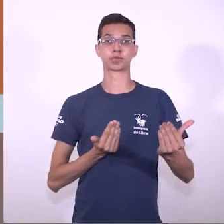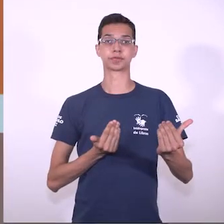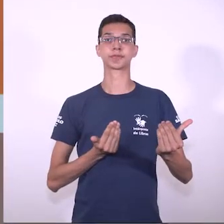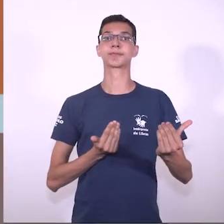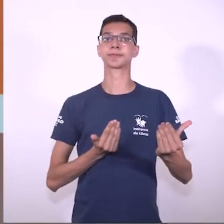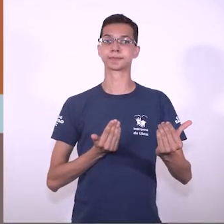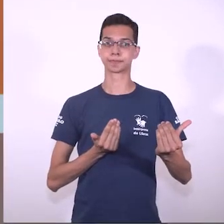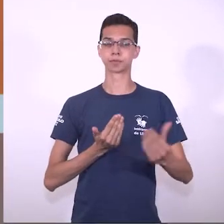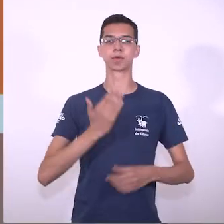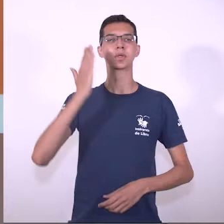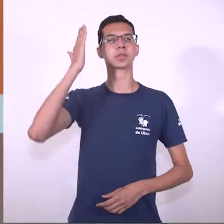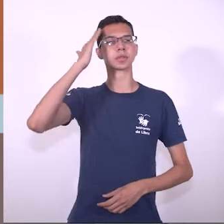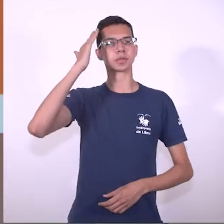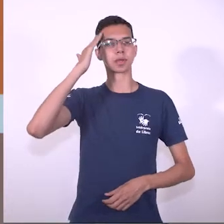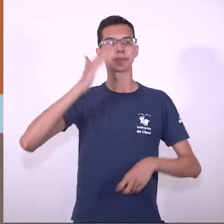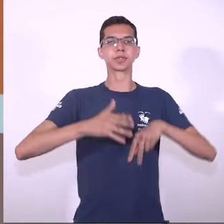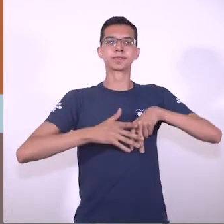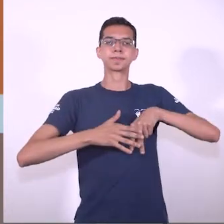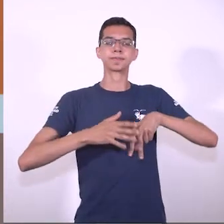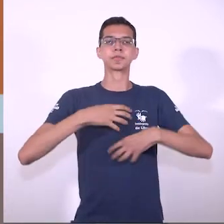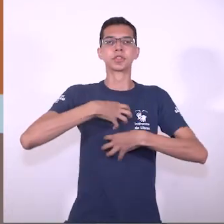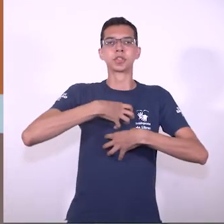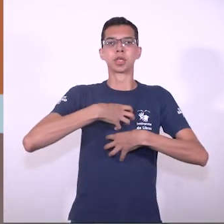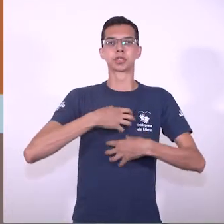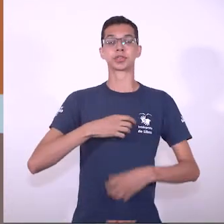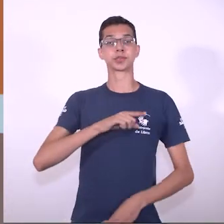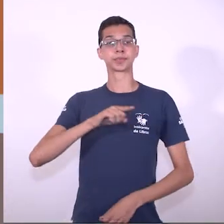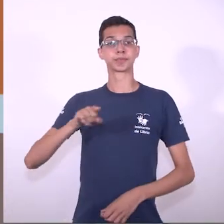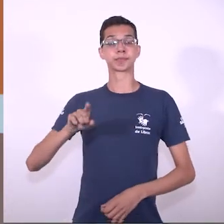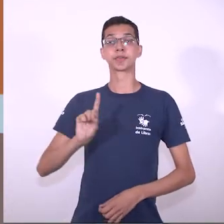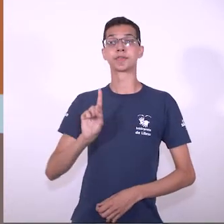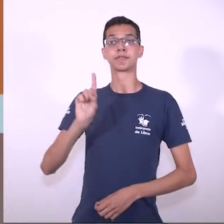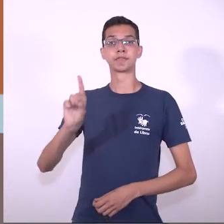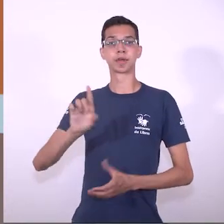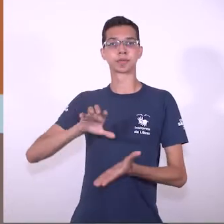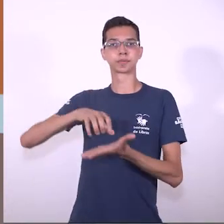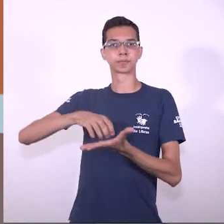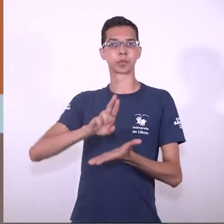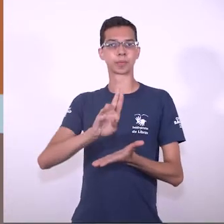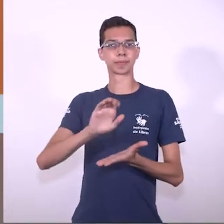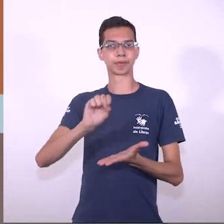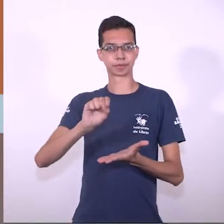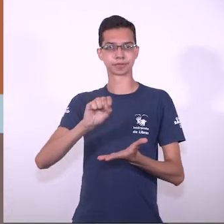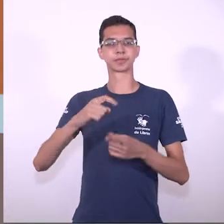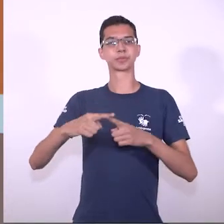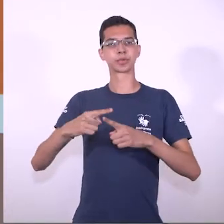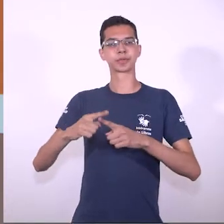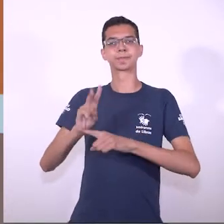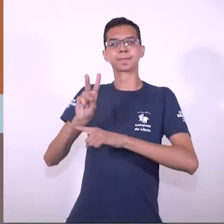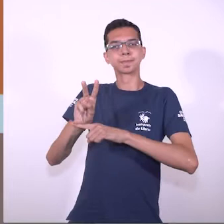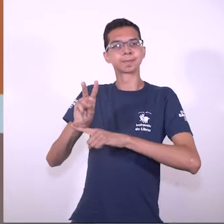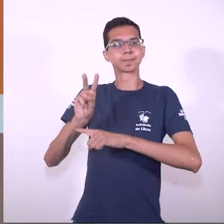primeiros sintomas e procurem as unidades básicas de saúde para o monitoramento. Este monitoramento,